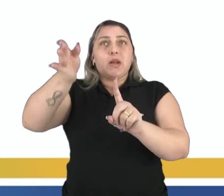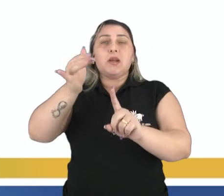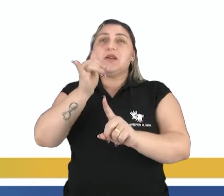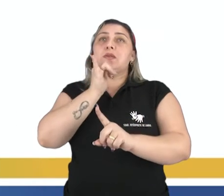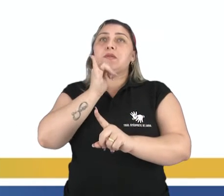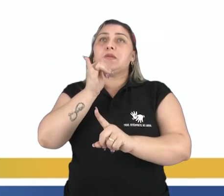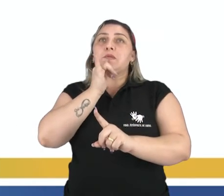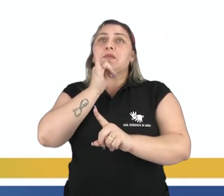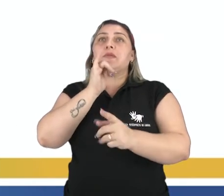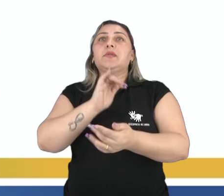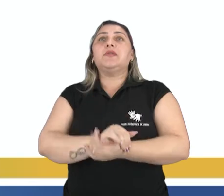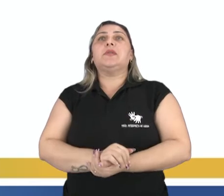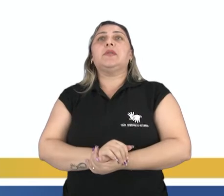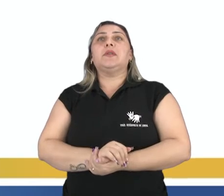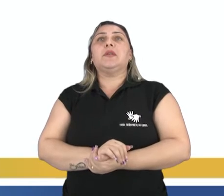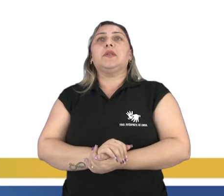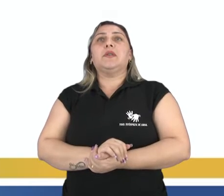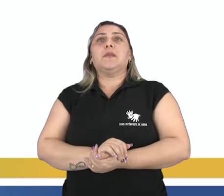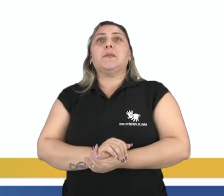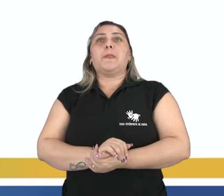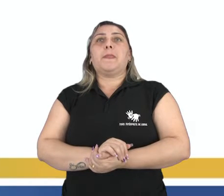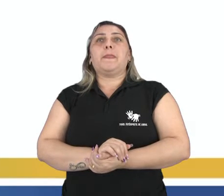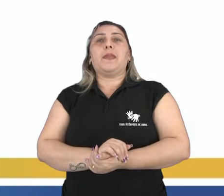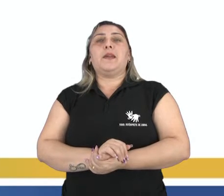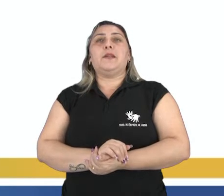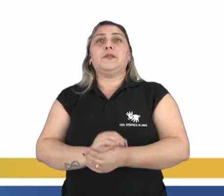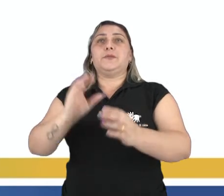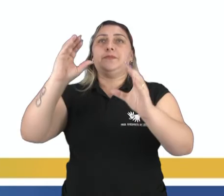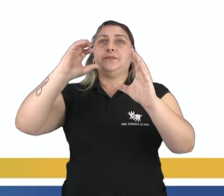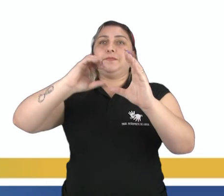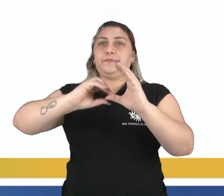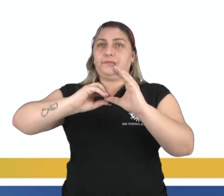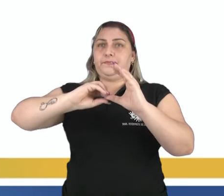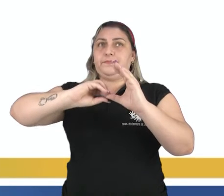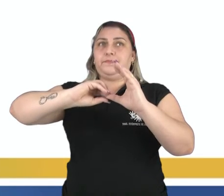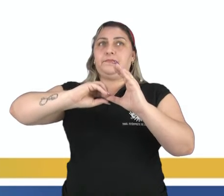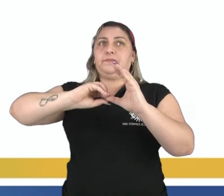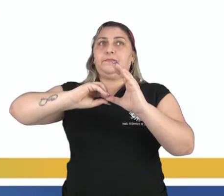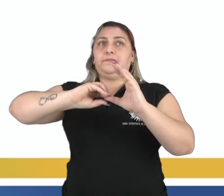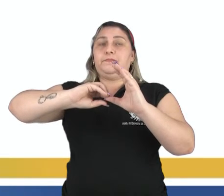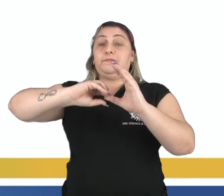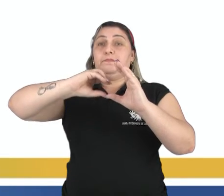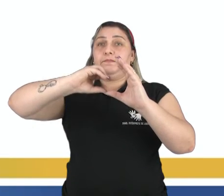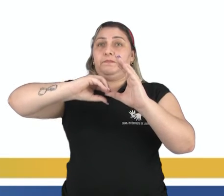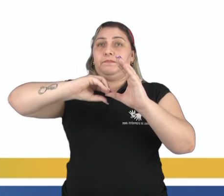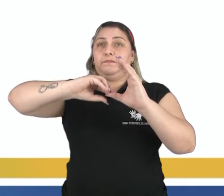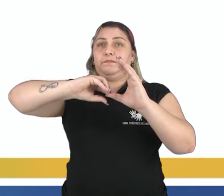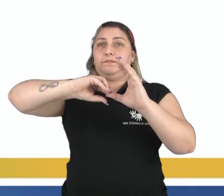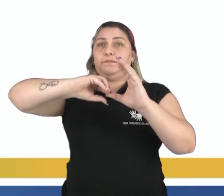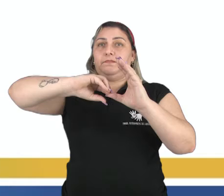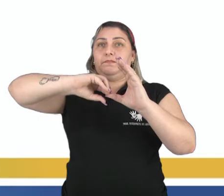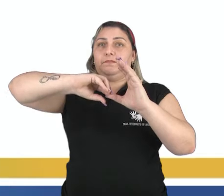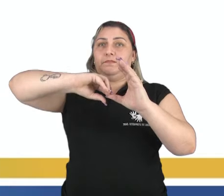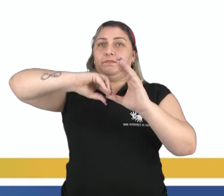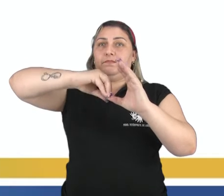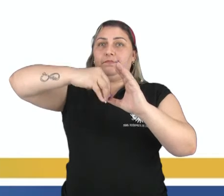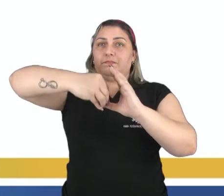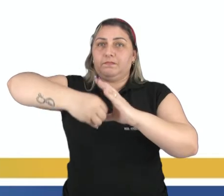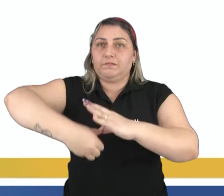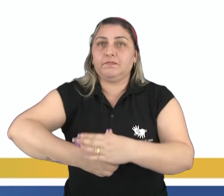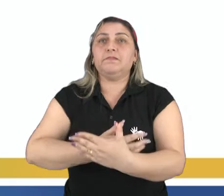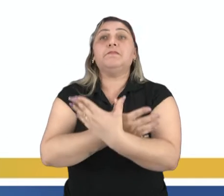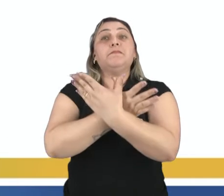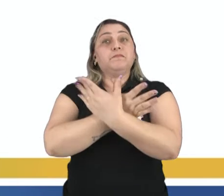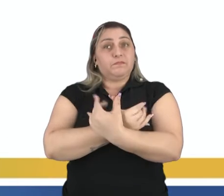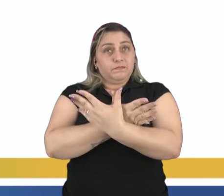apenas representando apenas, focando apenas num personagem específico, né, que é o protagonista. Nós temos